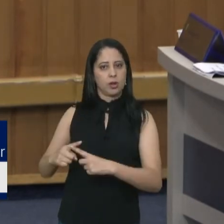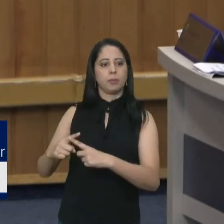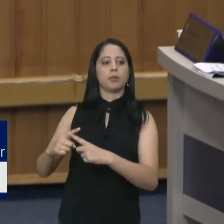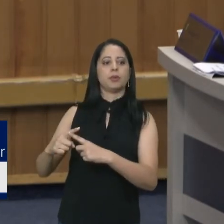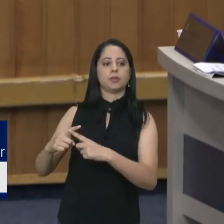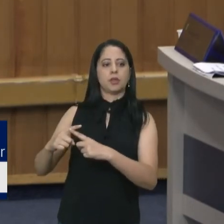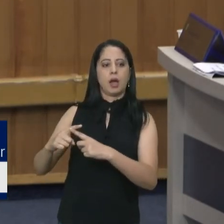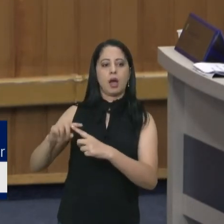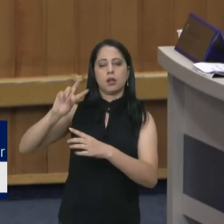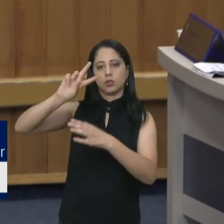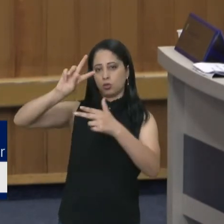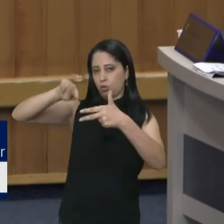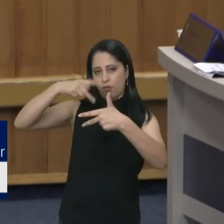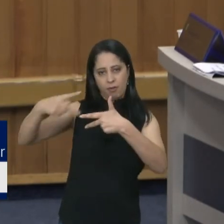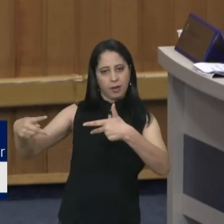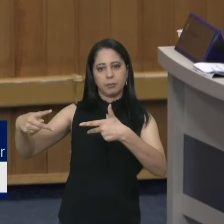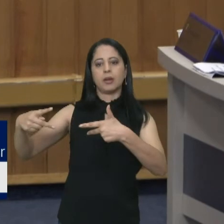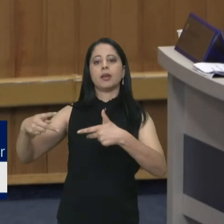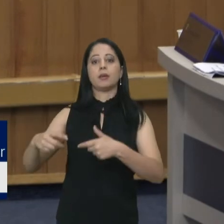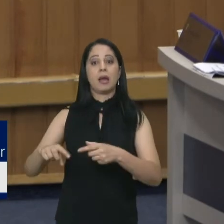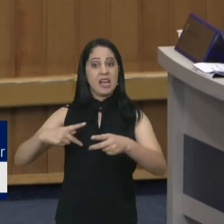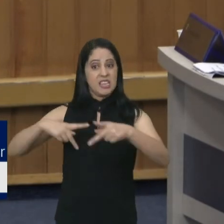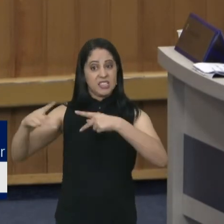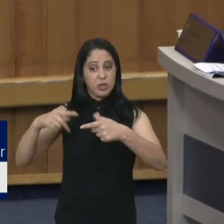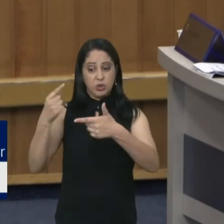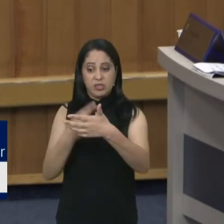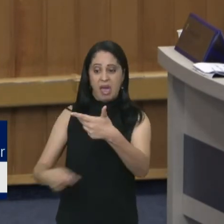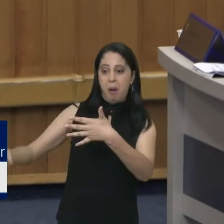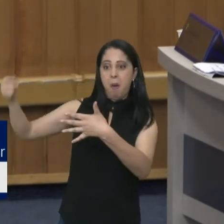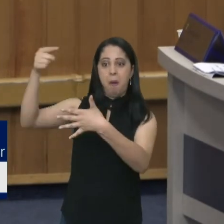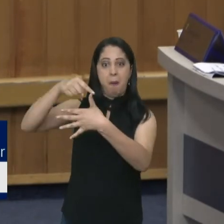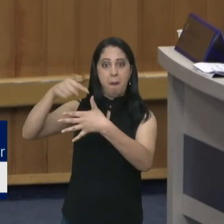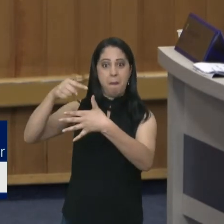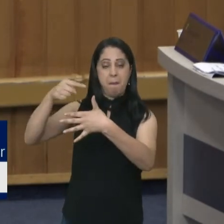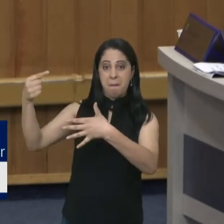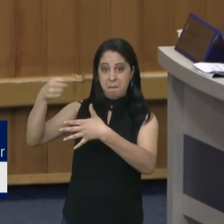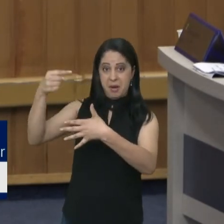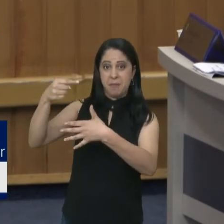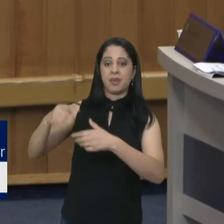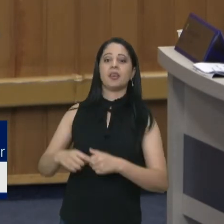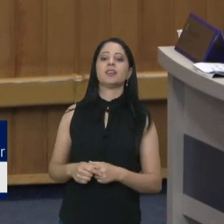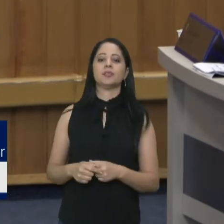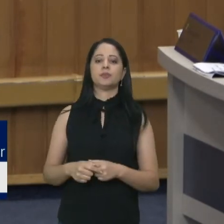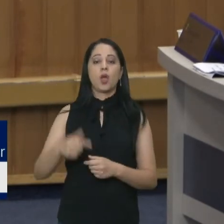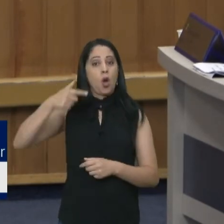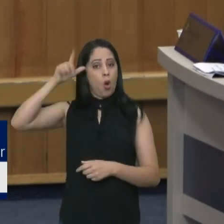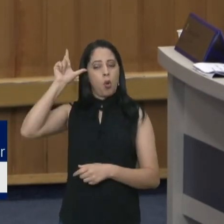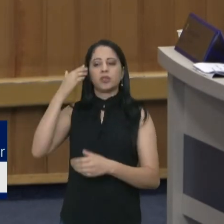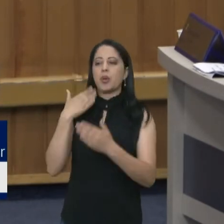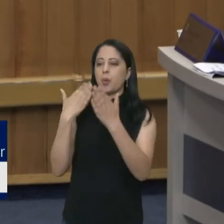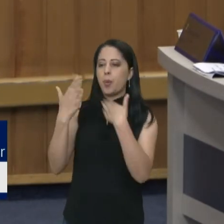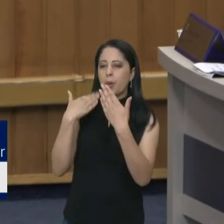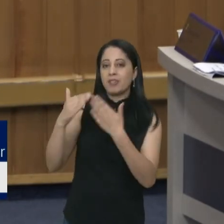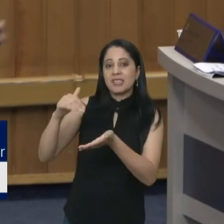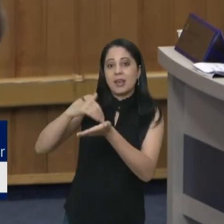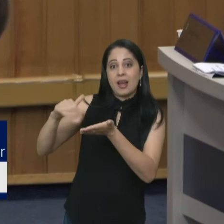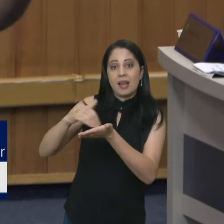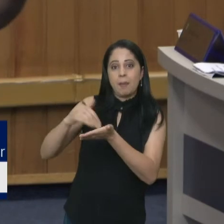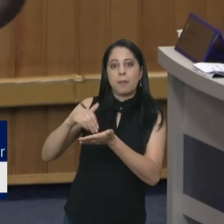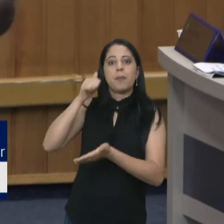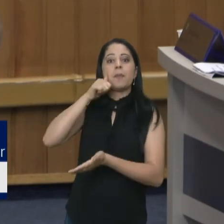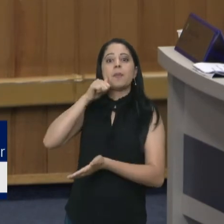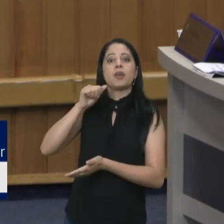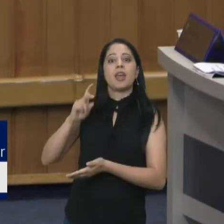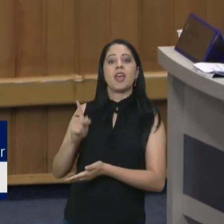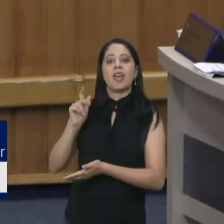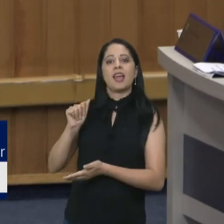está em primeiro lugar São José dos Campos, várias equipes ganhando. Ontem eu estava conversando com a secretária Kátia e ela já tinha me anunciado que a própria equipe